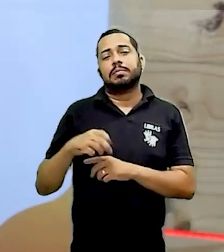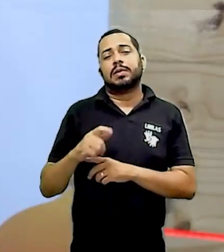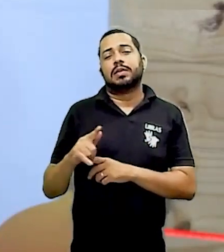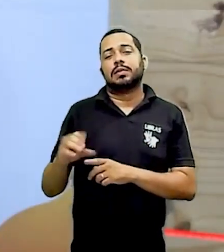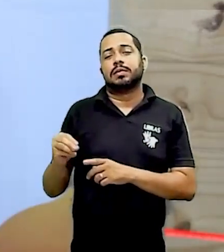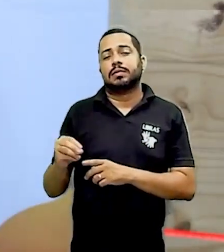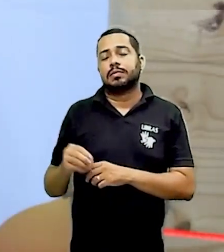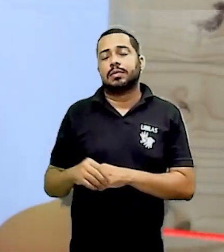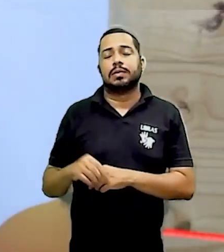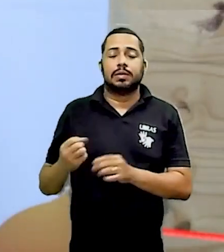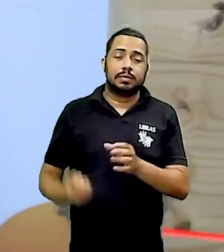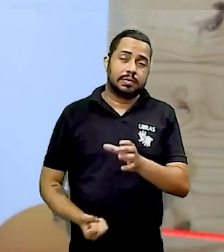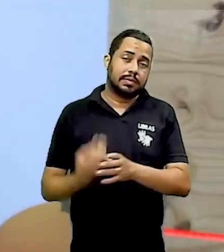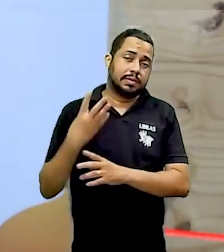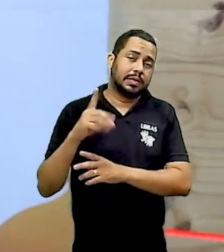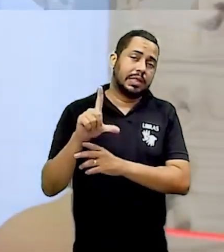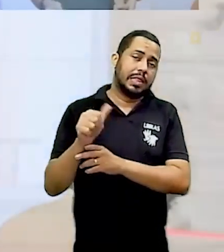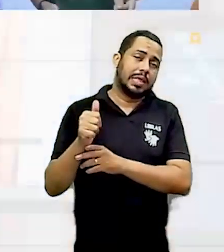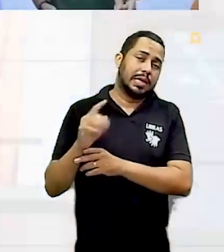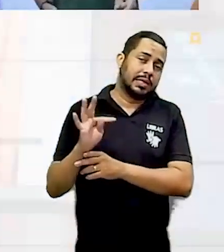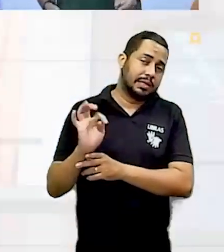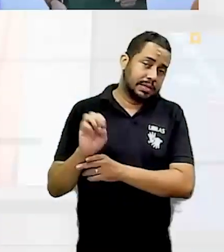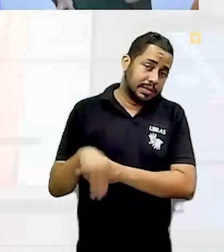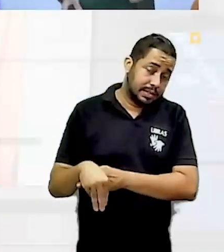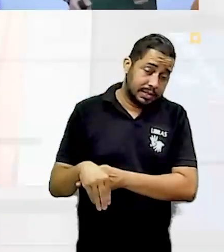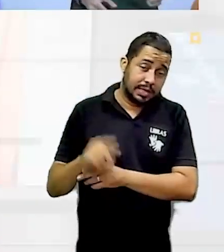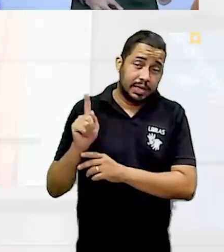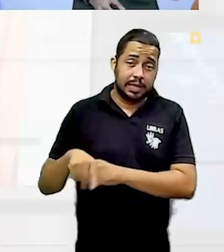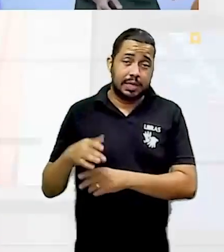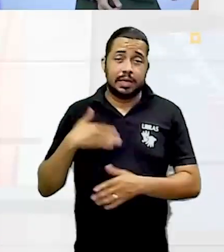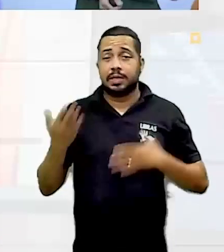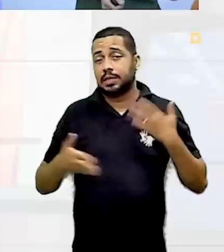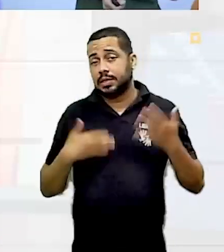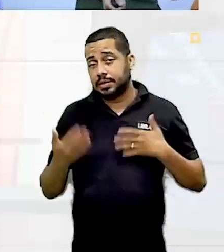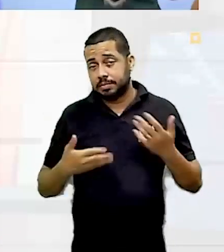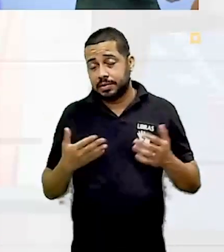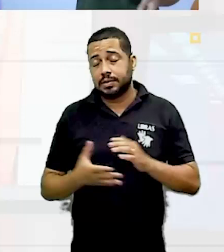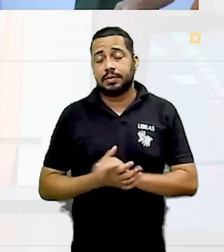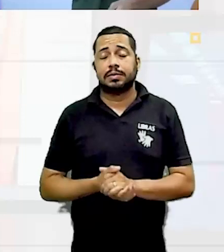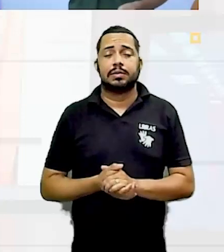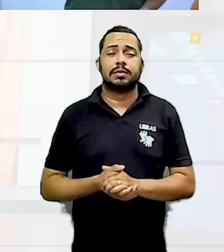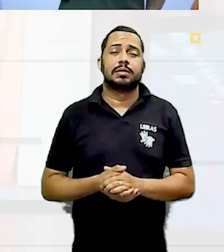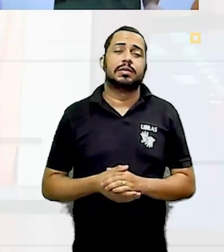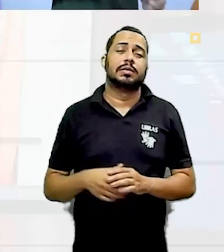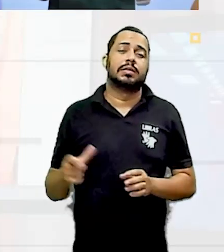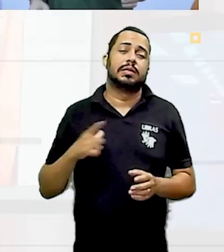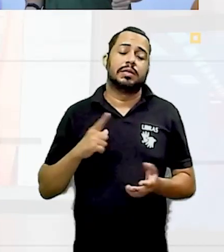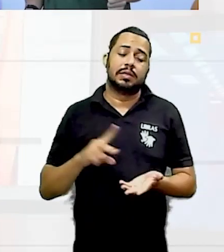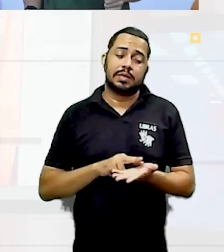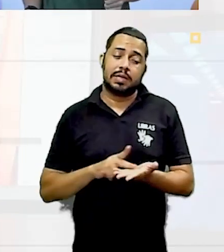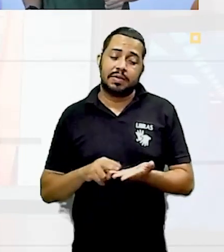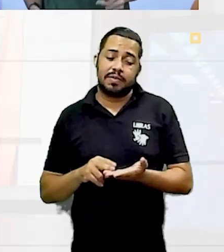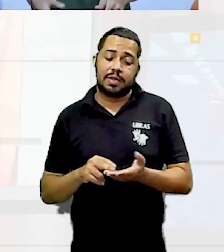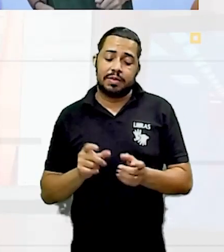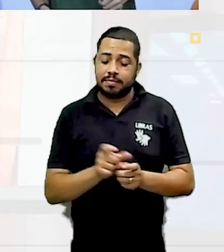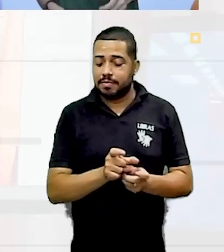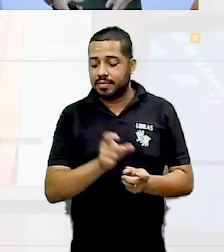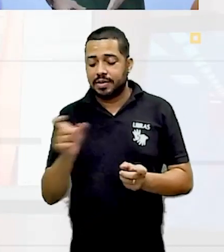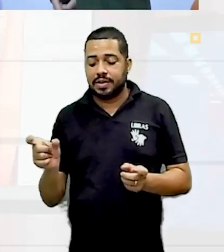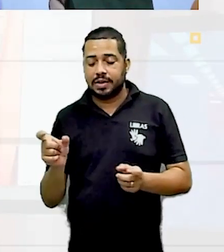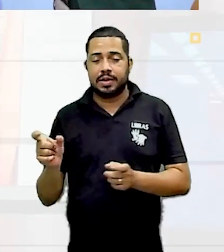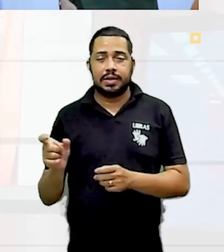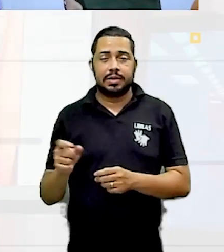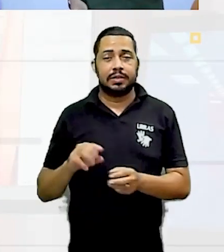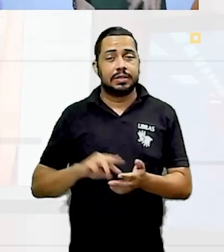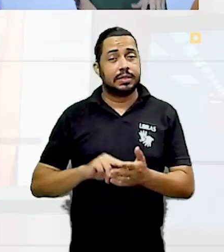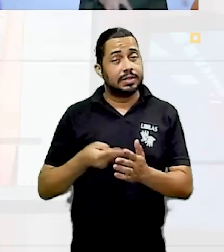do latim, anima, animado, desculpa, que por sua vez é derivada da palavra anima, que significa